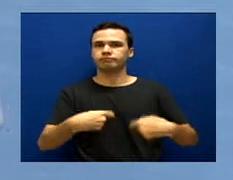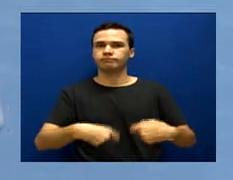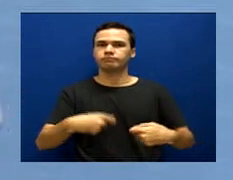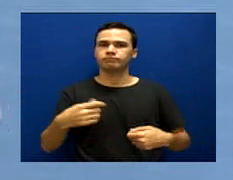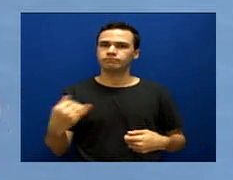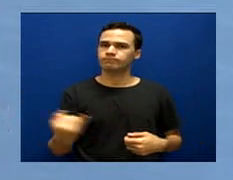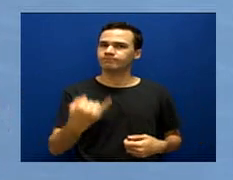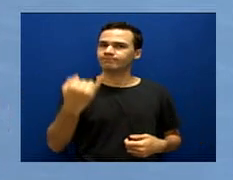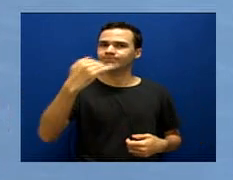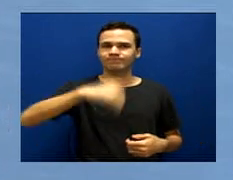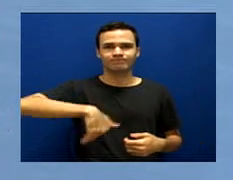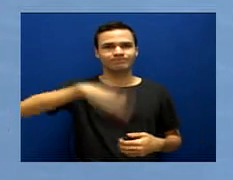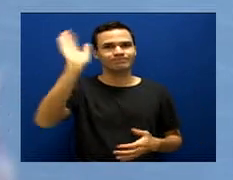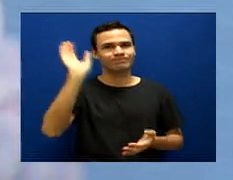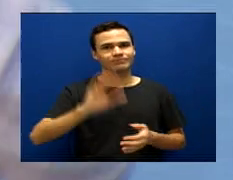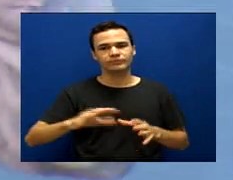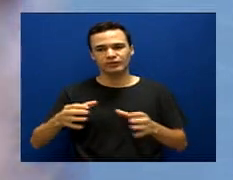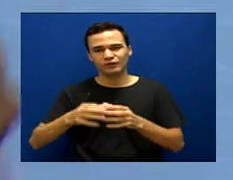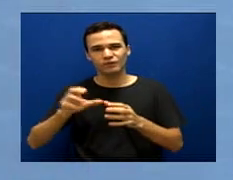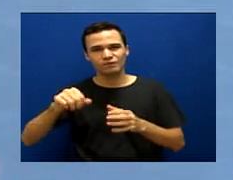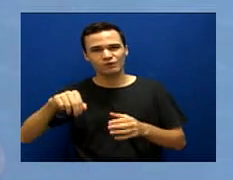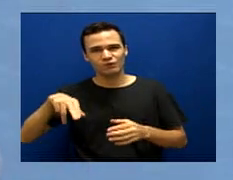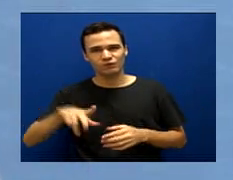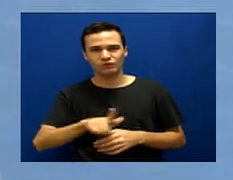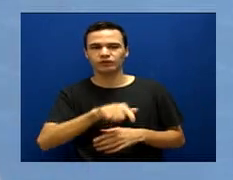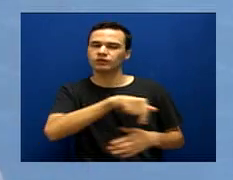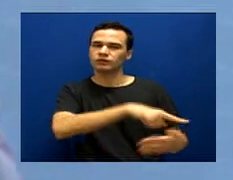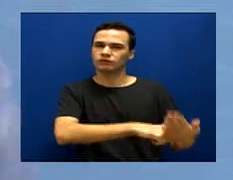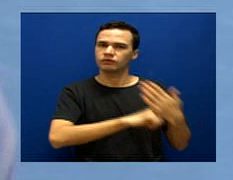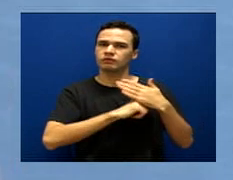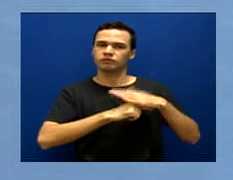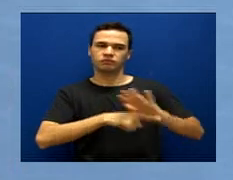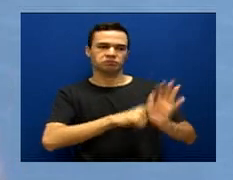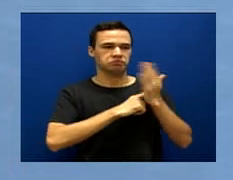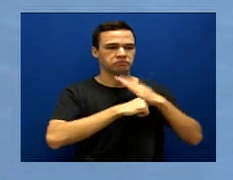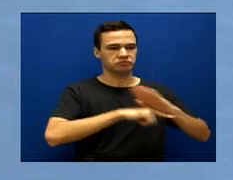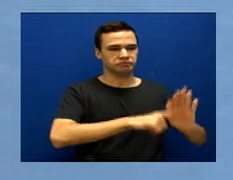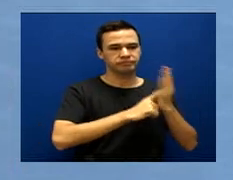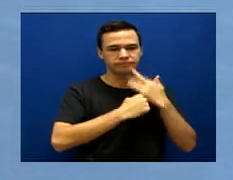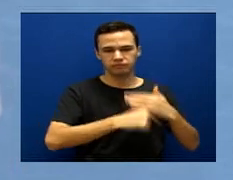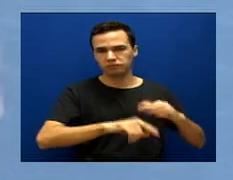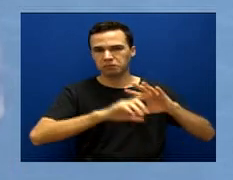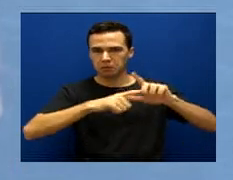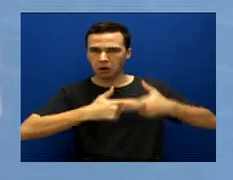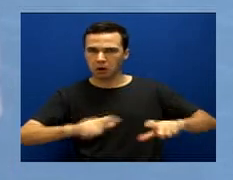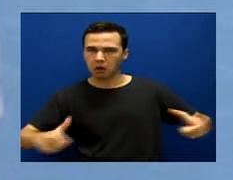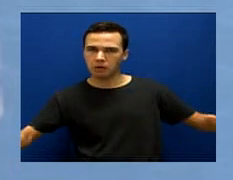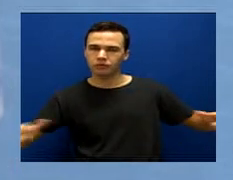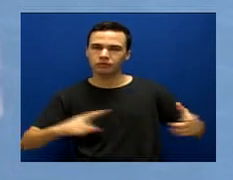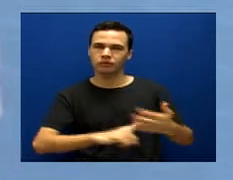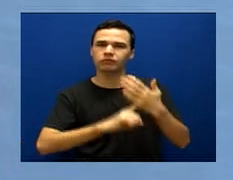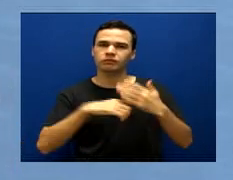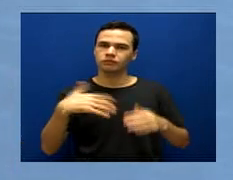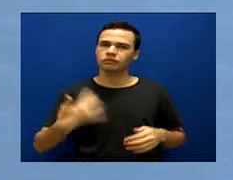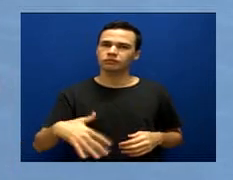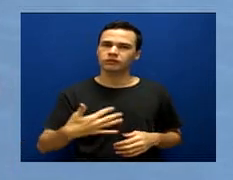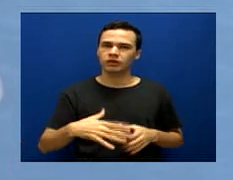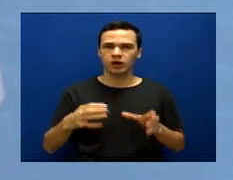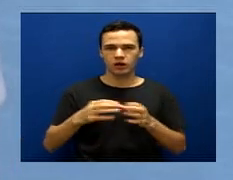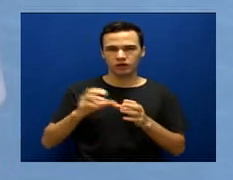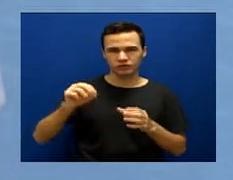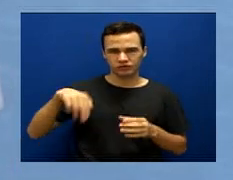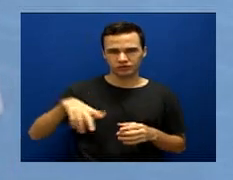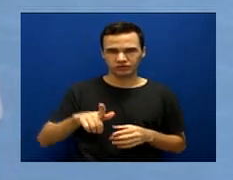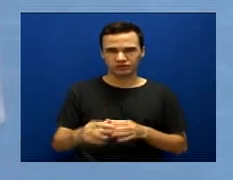é essencial que mais ONGs se interem disso. Né? Quem não é ONG, que se forme. É, não é complicado formar uma ONG. Não é